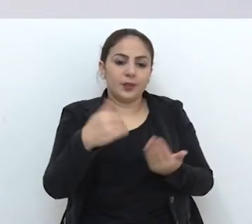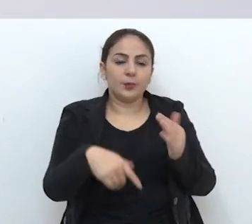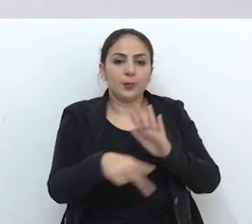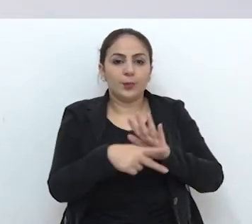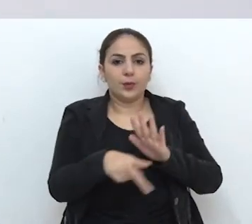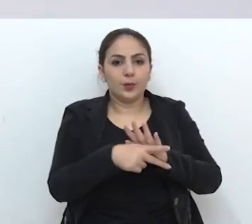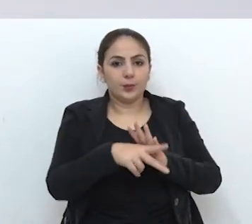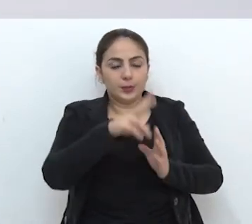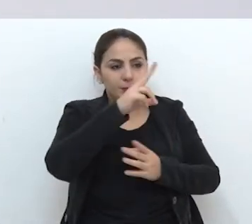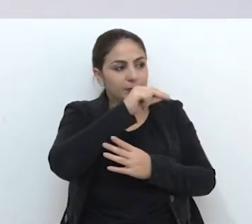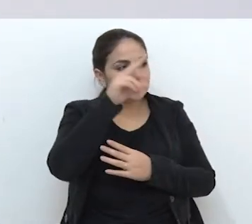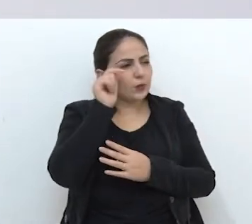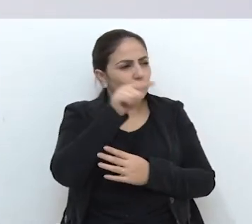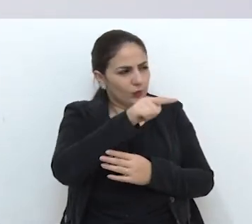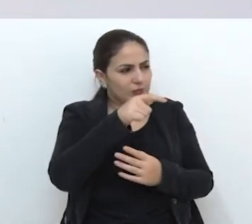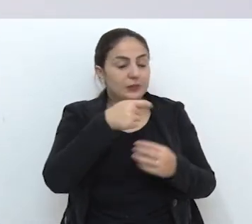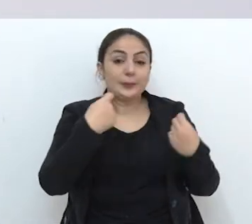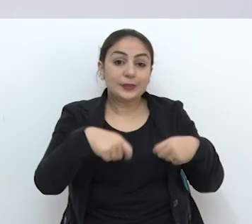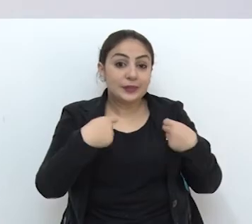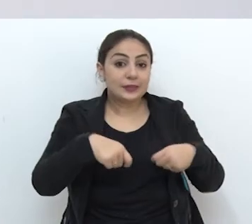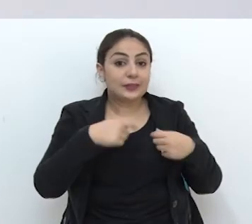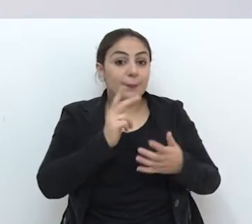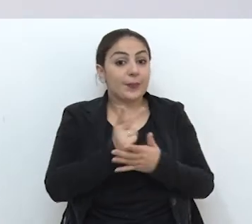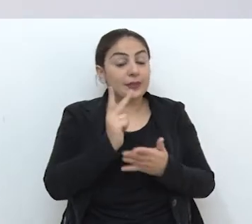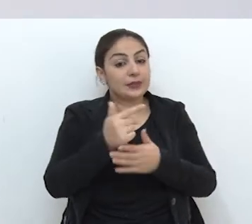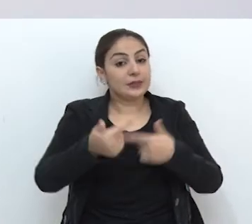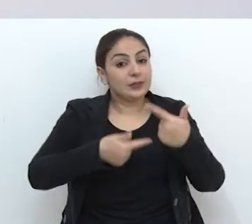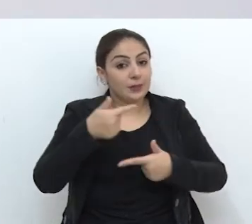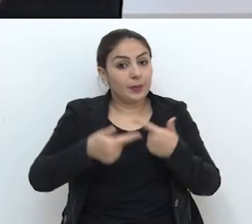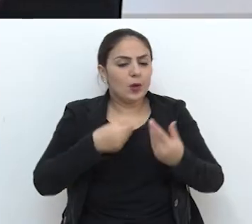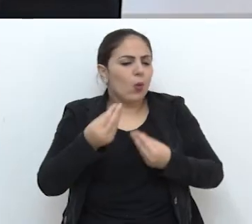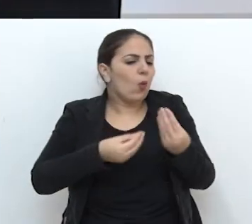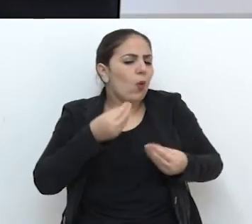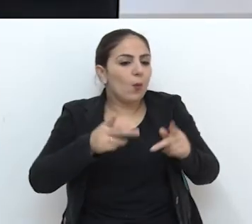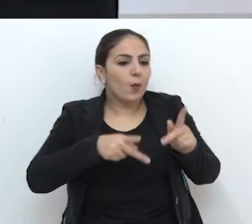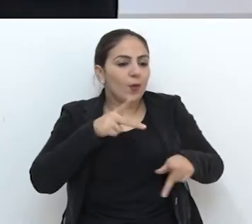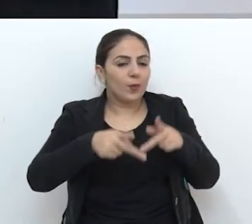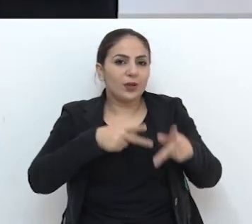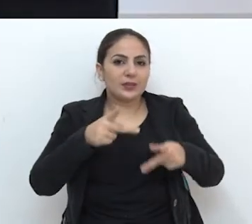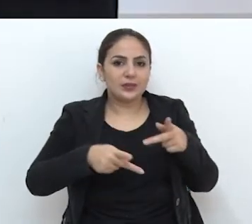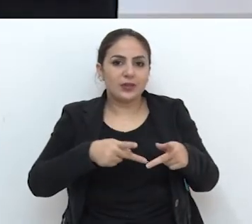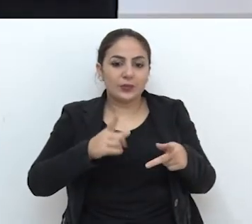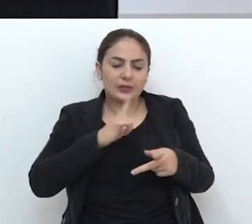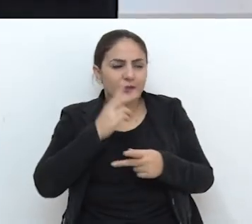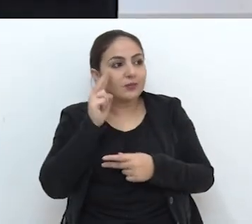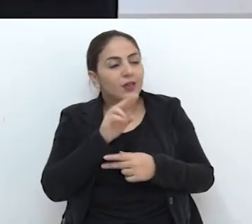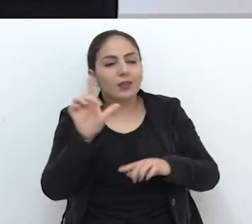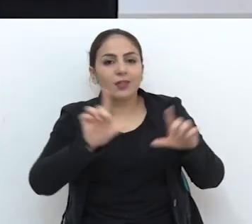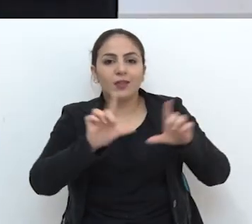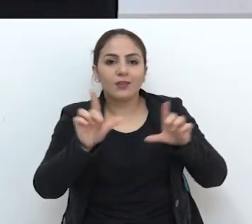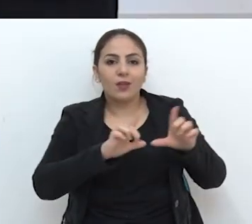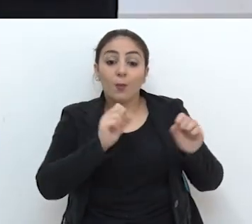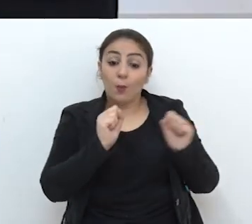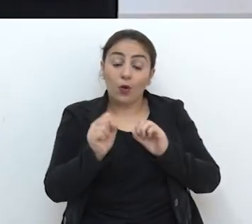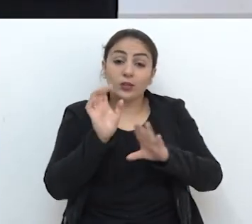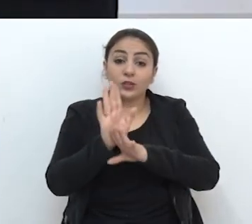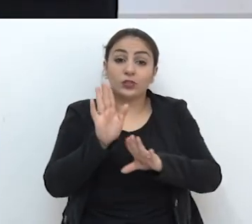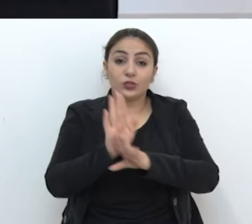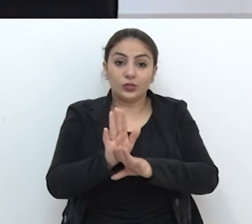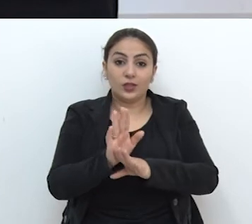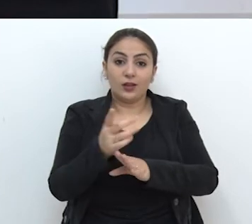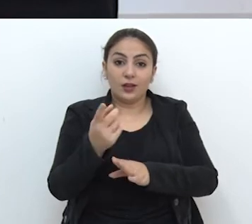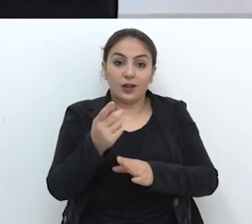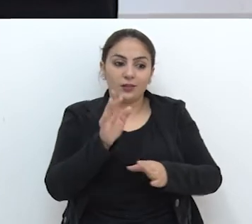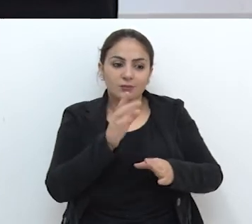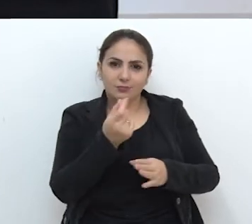vindo por parte do Poder Executivo, vocês precisam manter os trabalhos. E como que a população, então, que está nos assistindo, pode ajudar